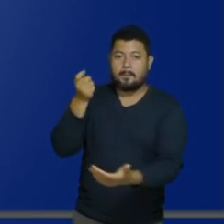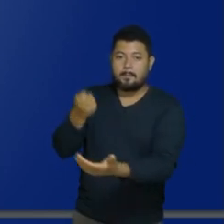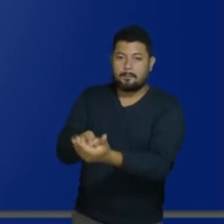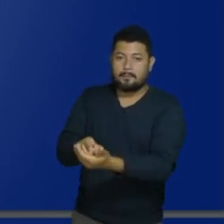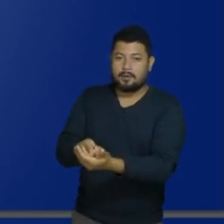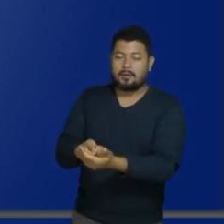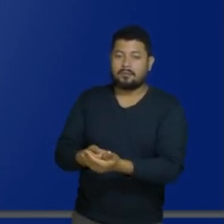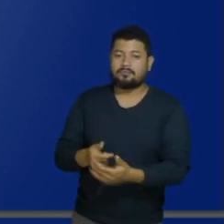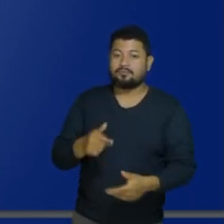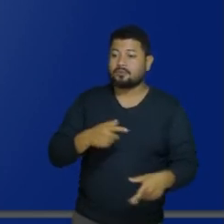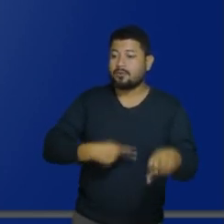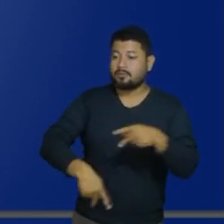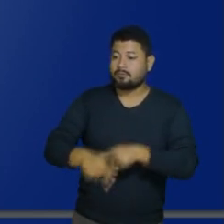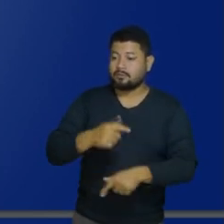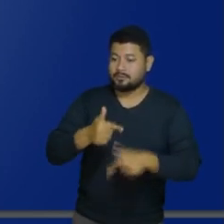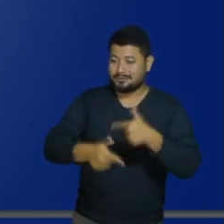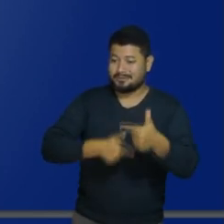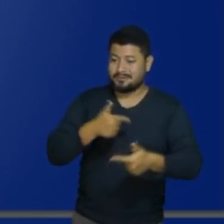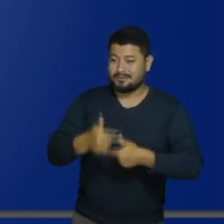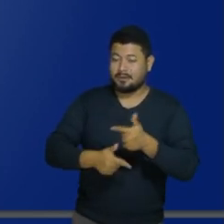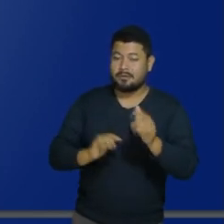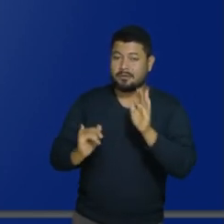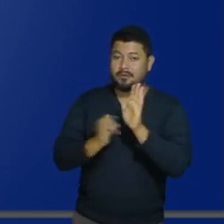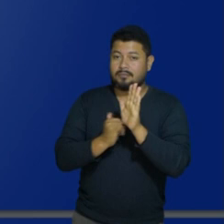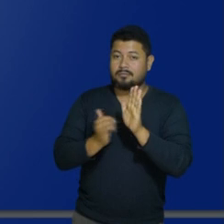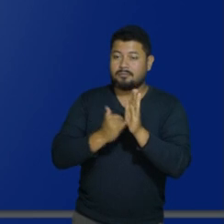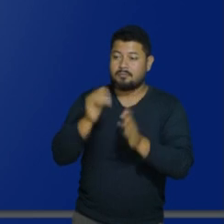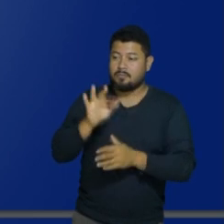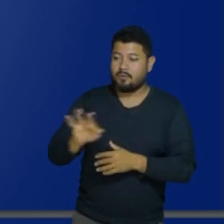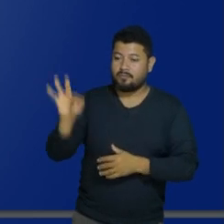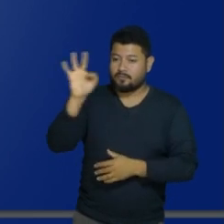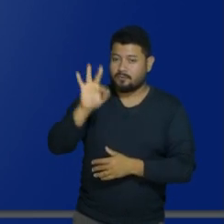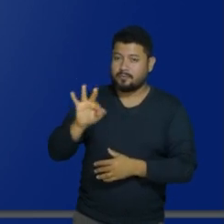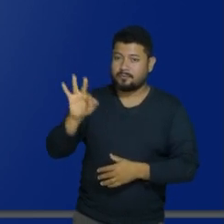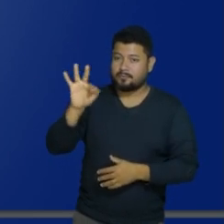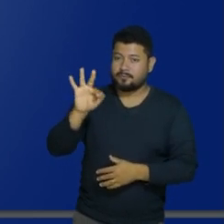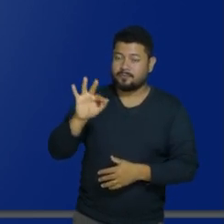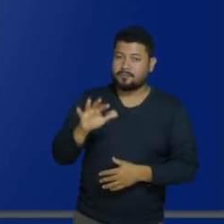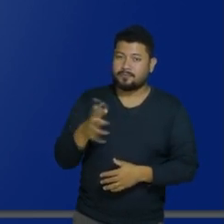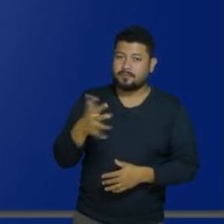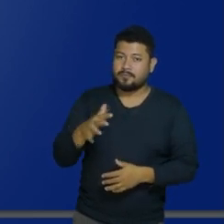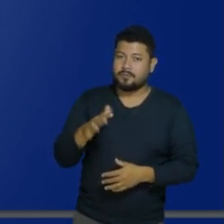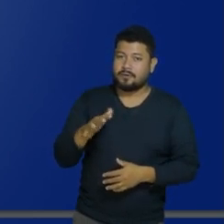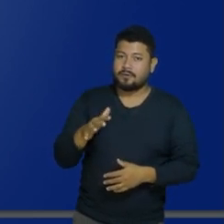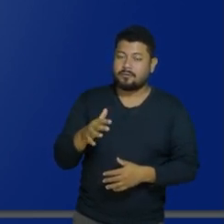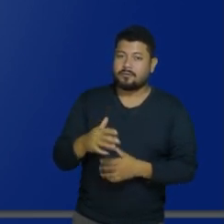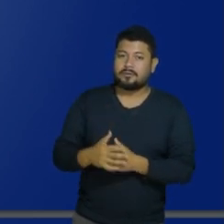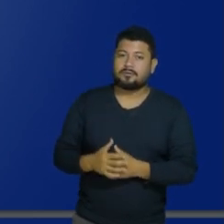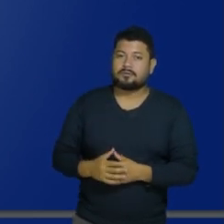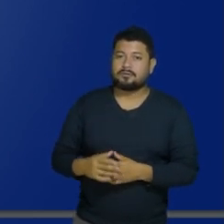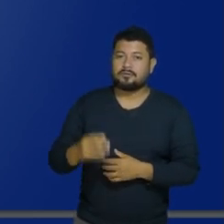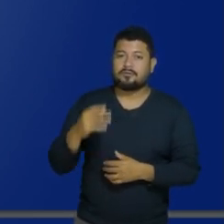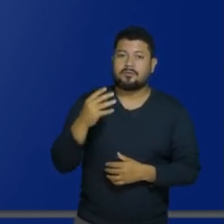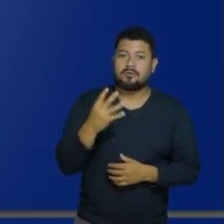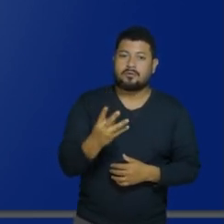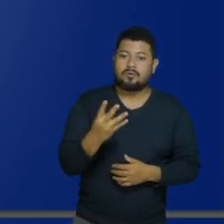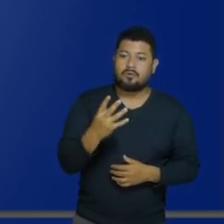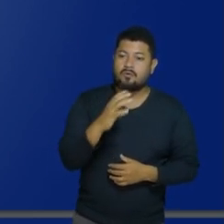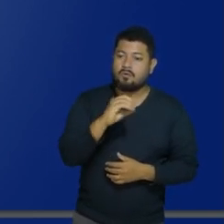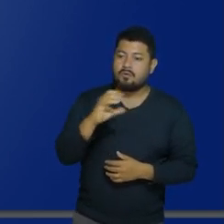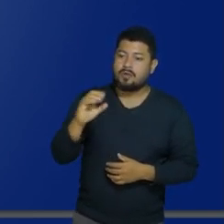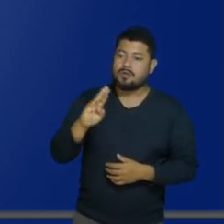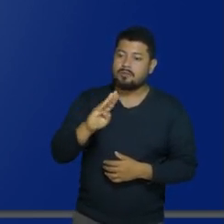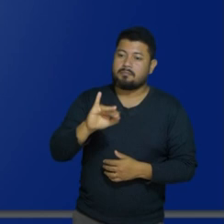trabalha em imposto federal para a União um pouco menos do que Santa Catarina, 400 bilhões de